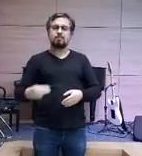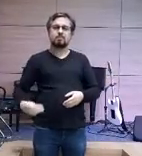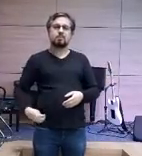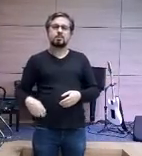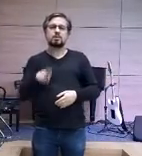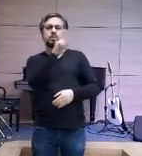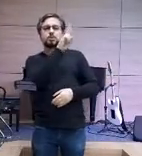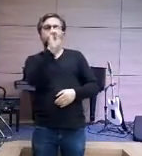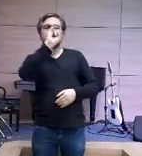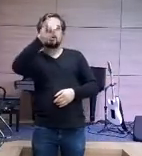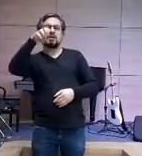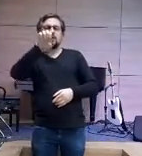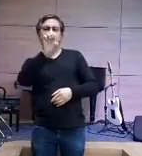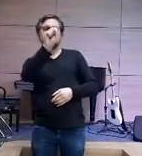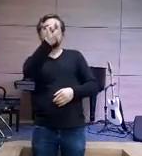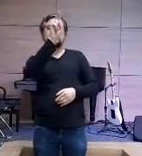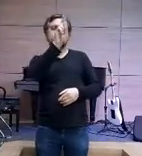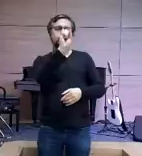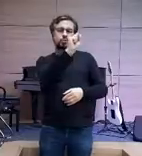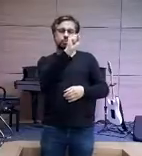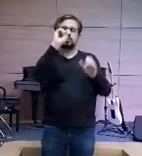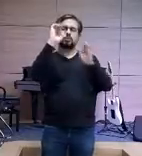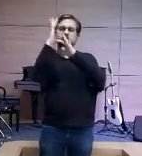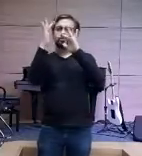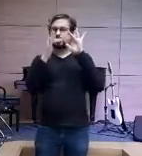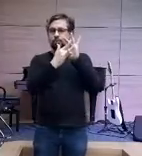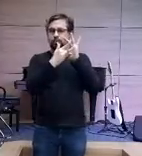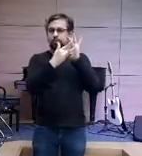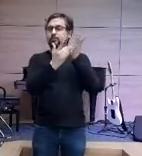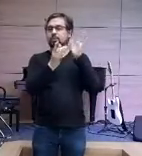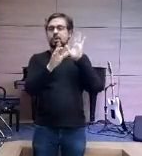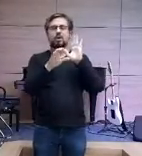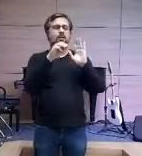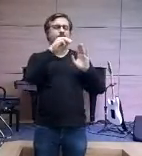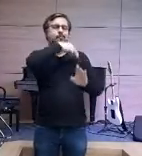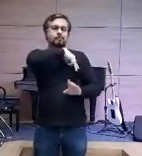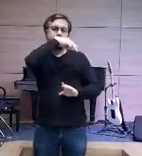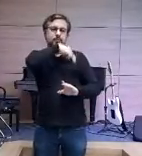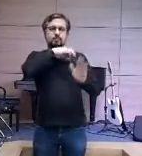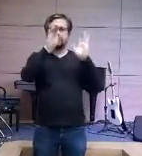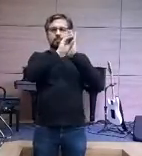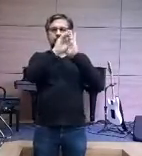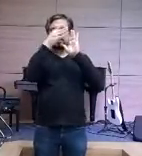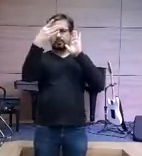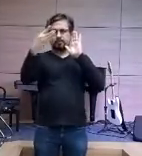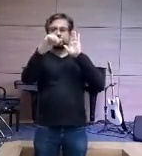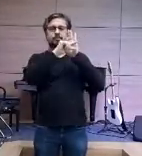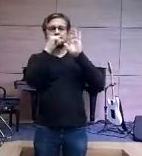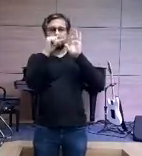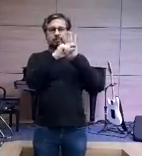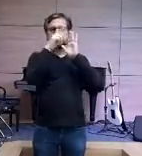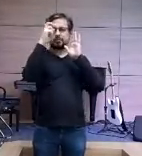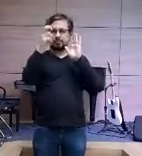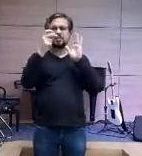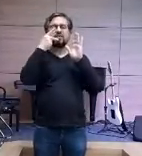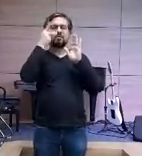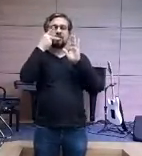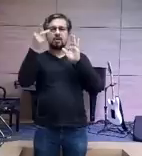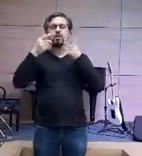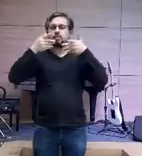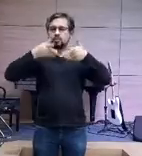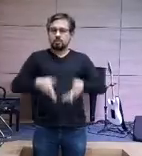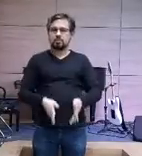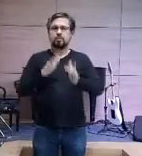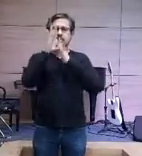Jesus em Mateus Capítulo 14 15 16 vai citar sobre o nascimento de Jesus